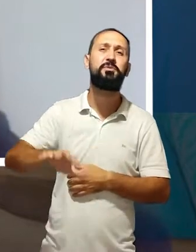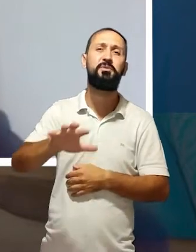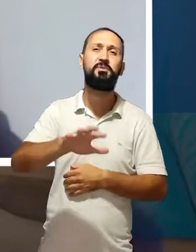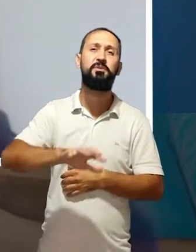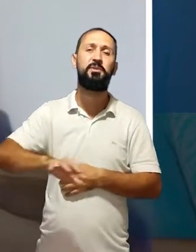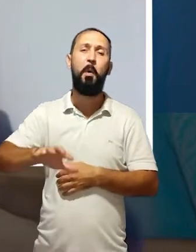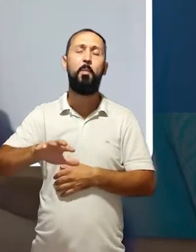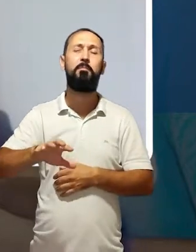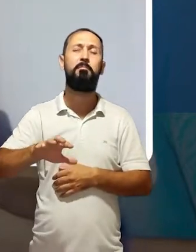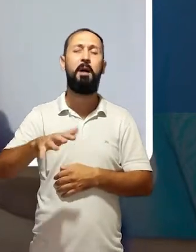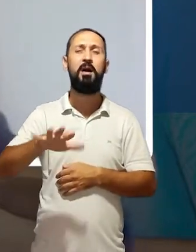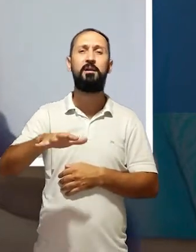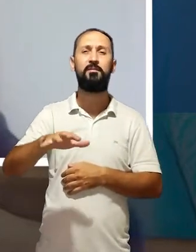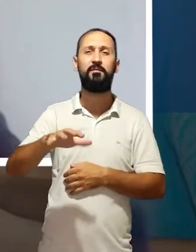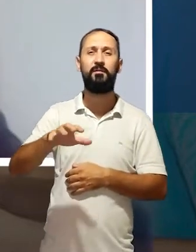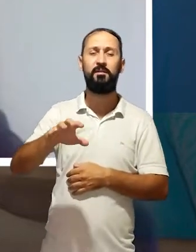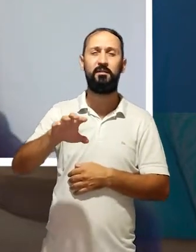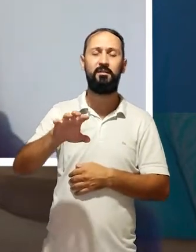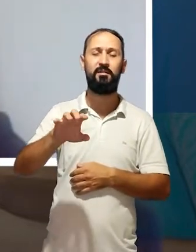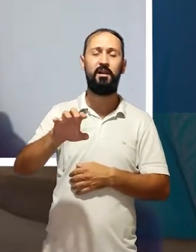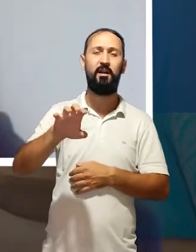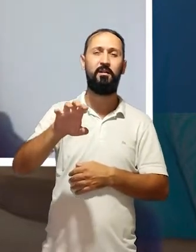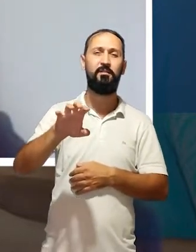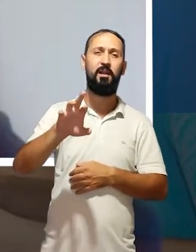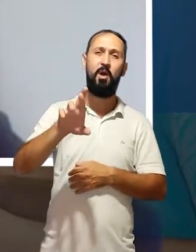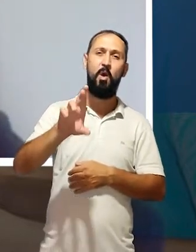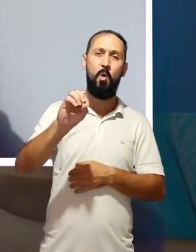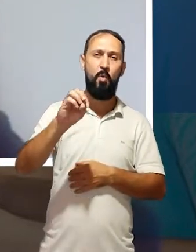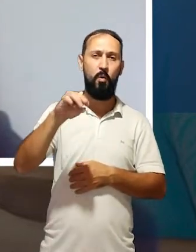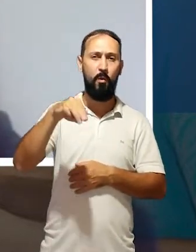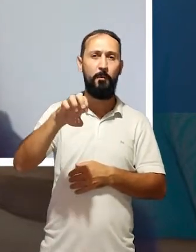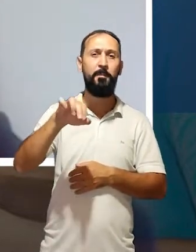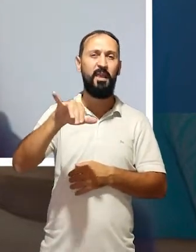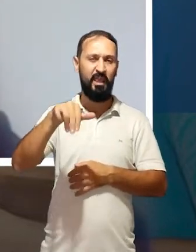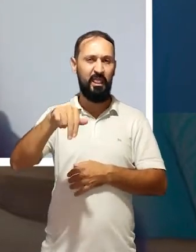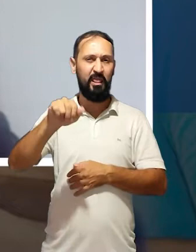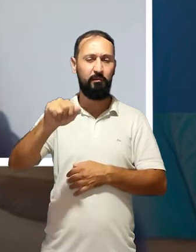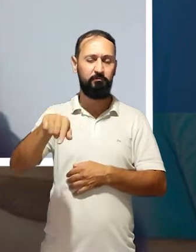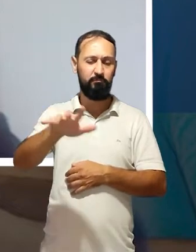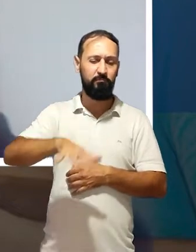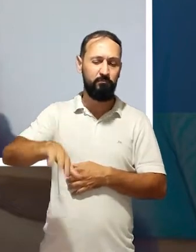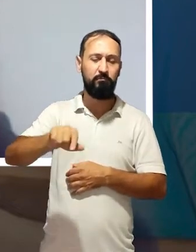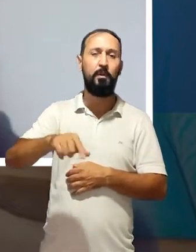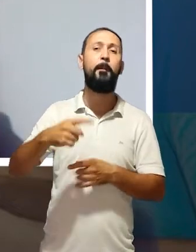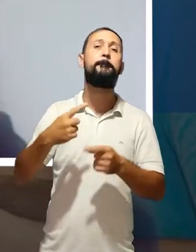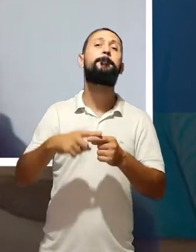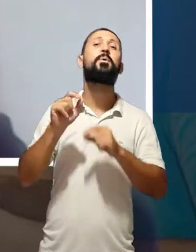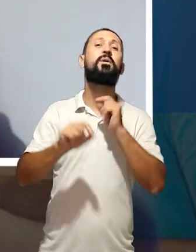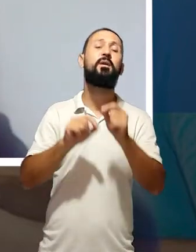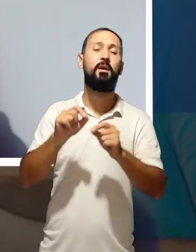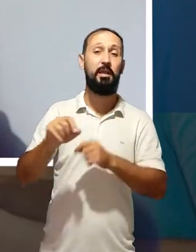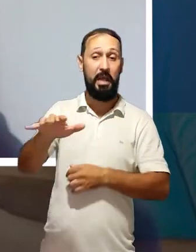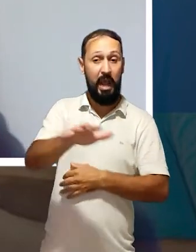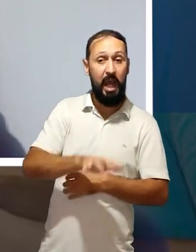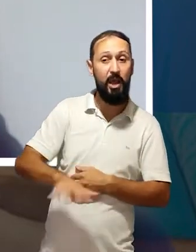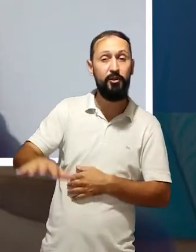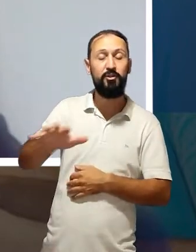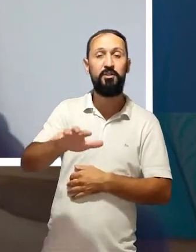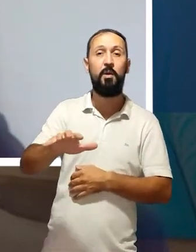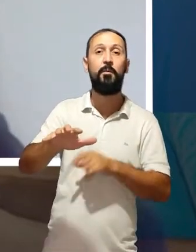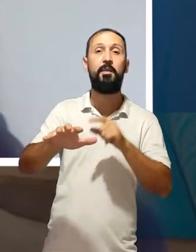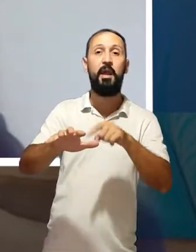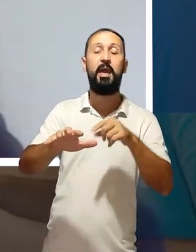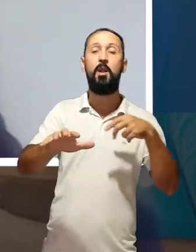região ali, na região eslava da Romênia, naquela região. E por quê? Porque